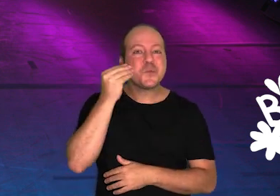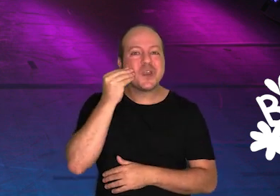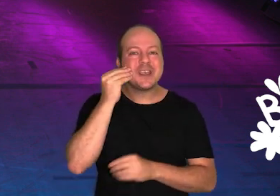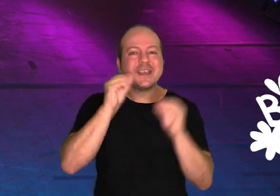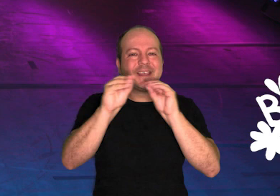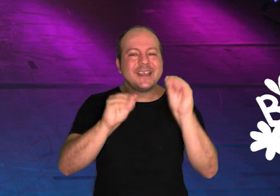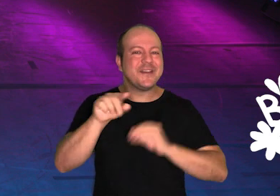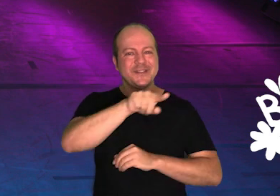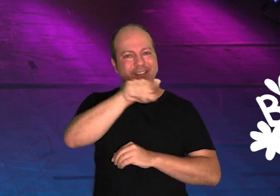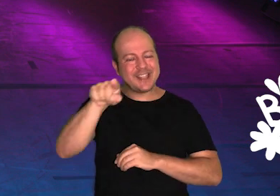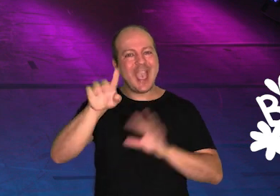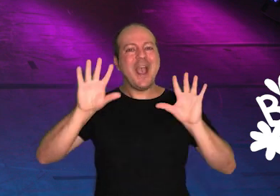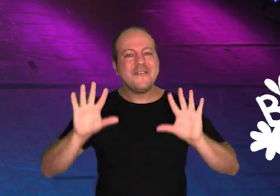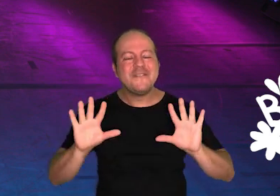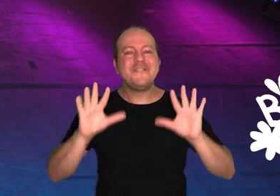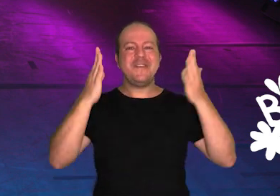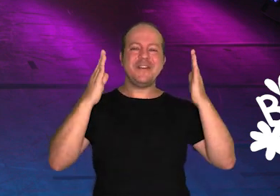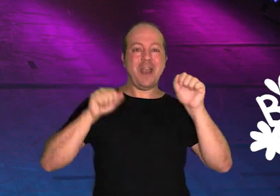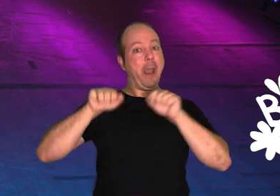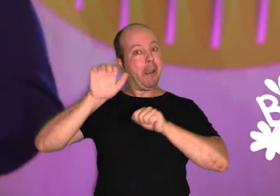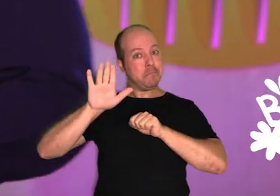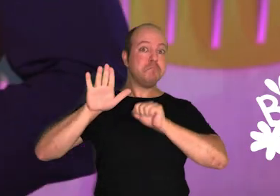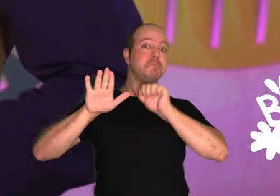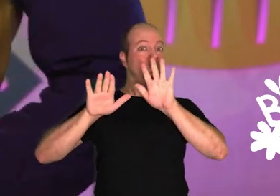vocês e viva a mímica!